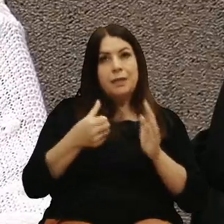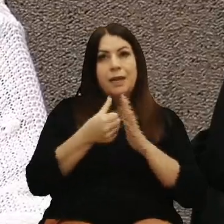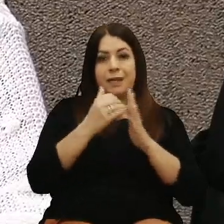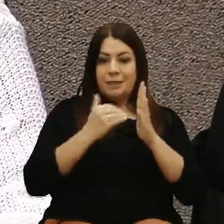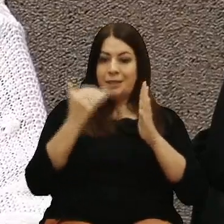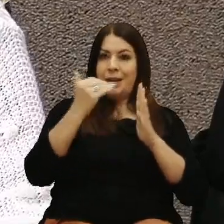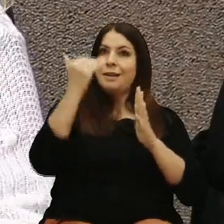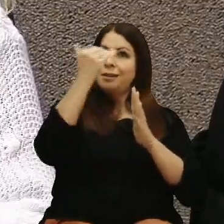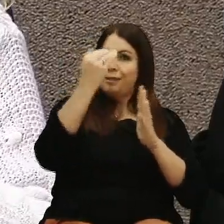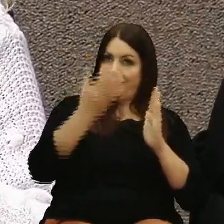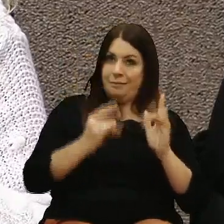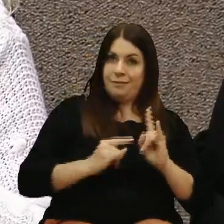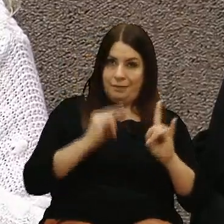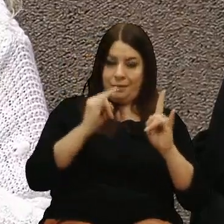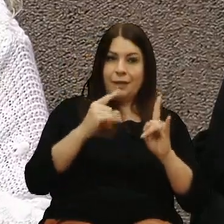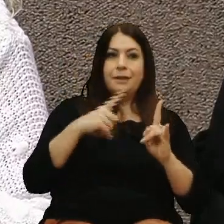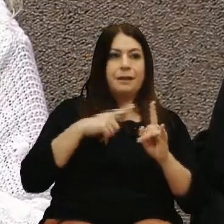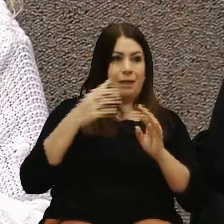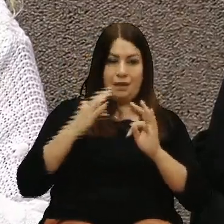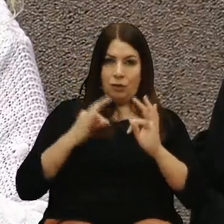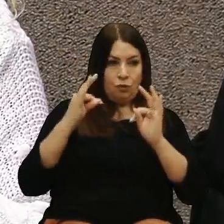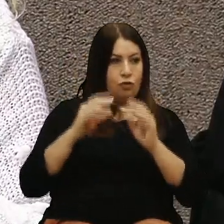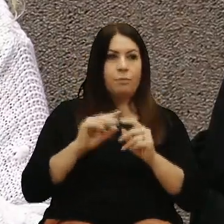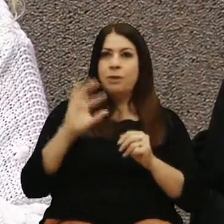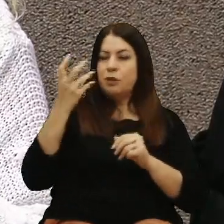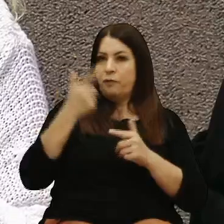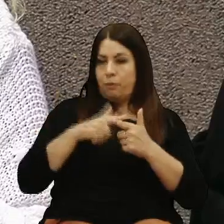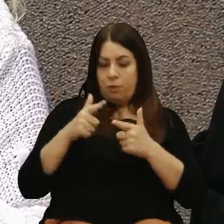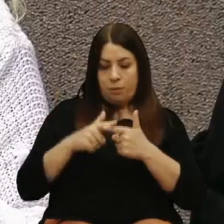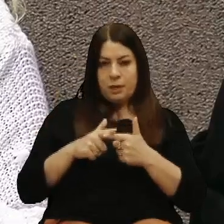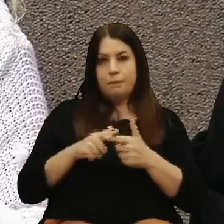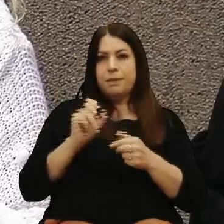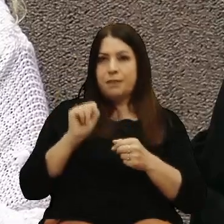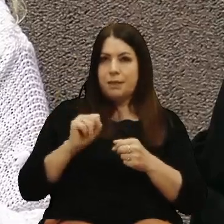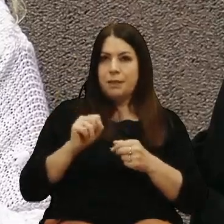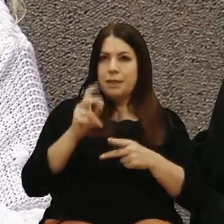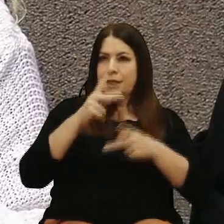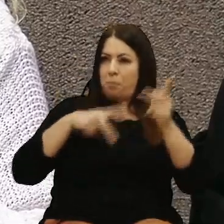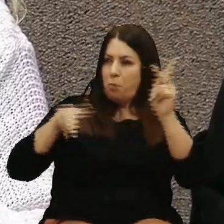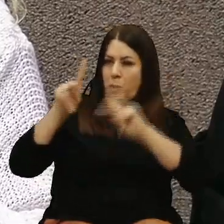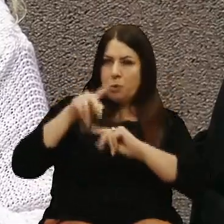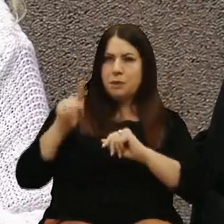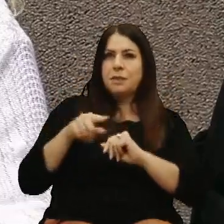andares, né? Nós temos tecnologia para resolver o problema da